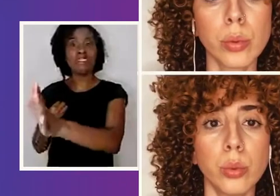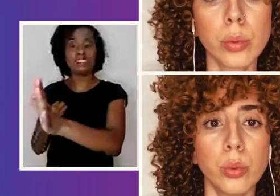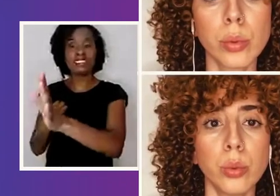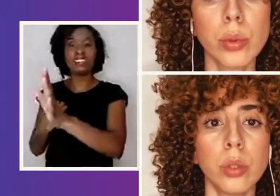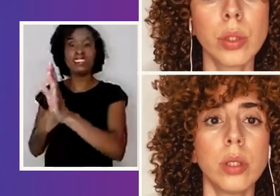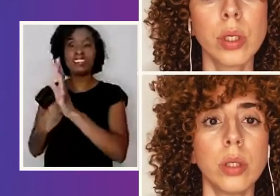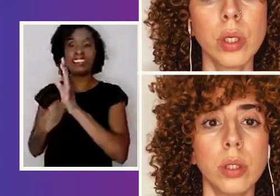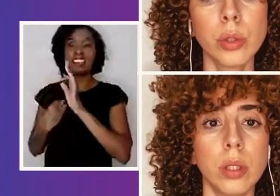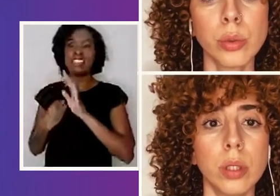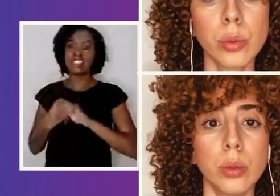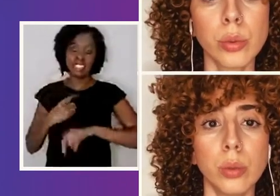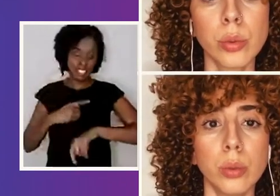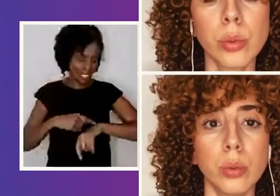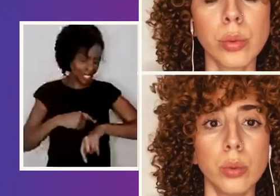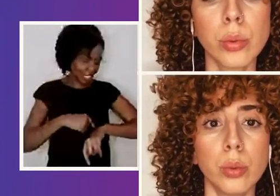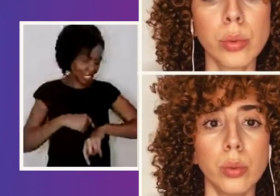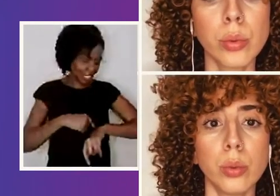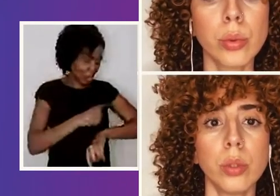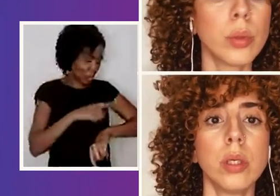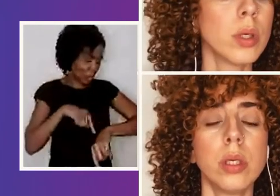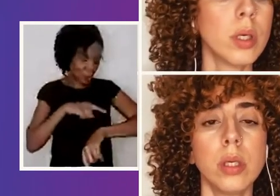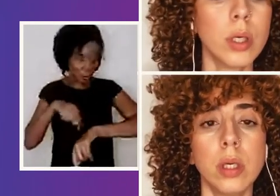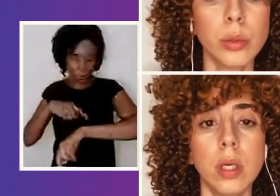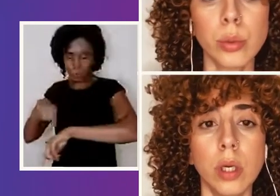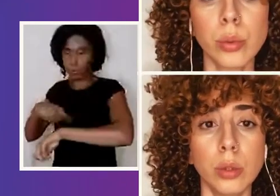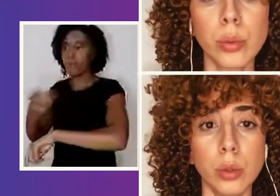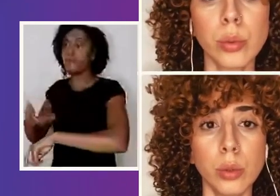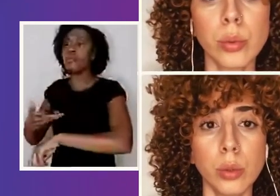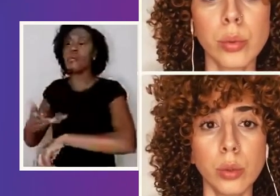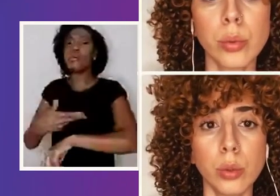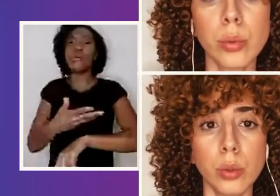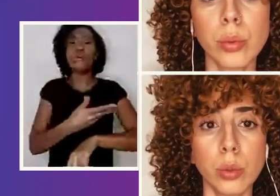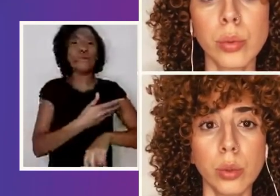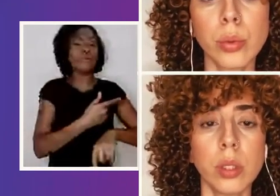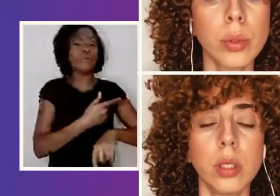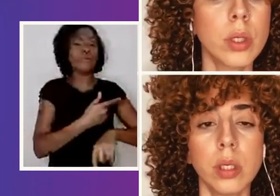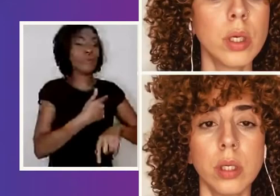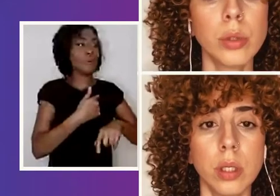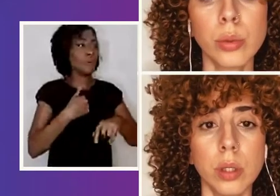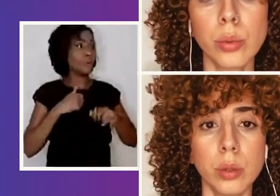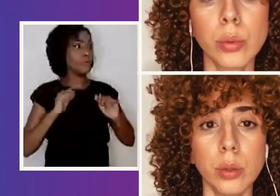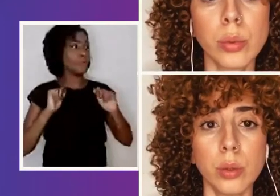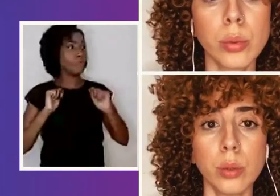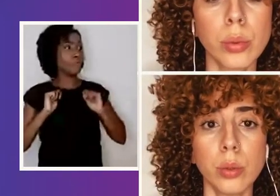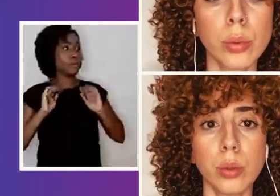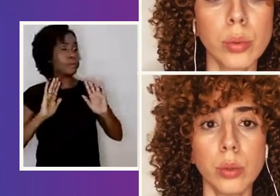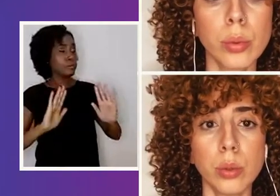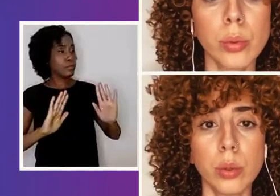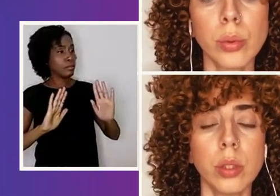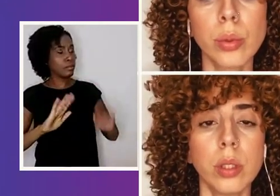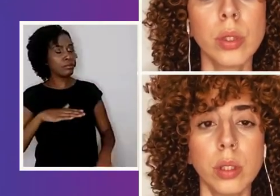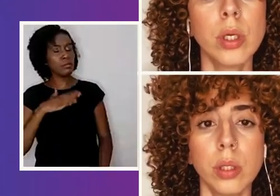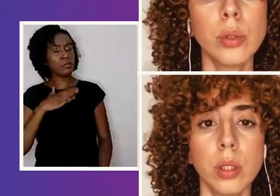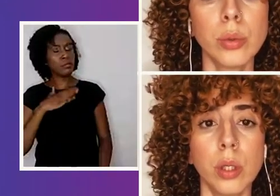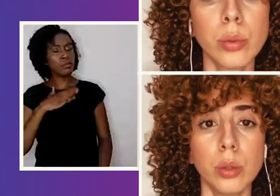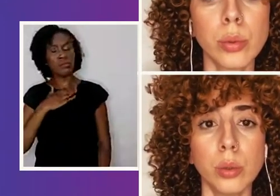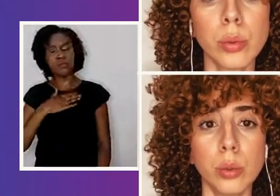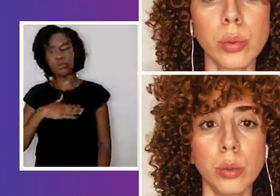Enquanto o tempo acelera e pede pressa, eu me recuso, faço hora, vou na